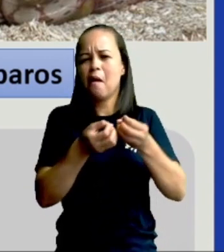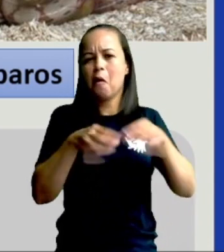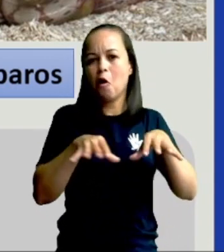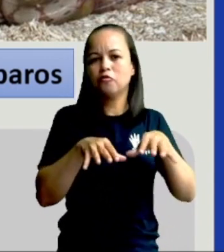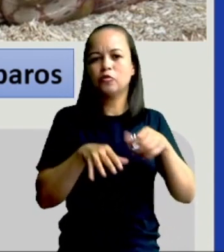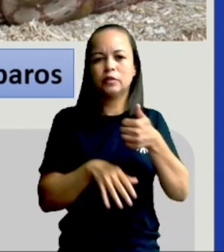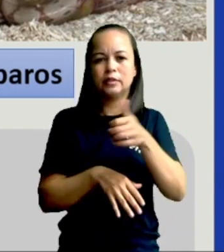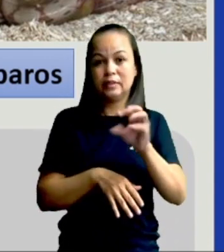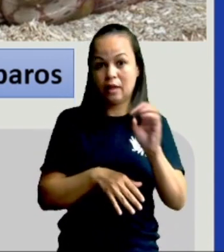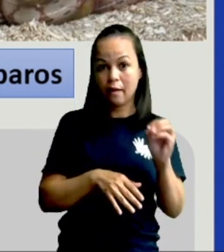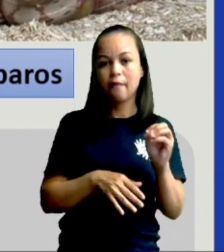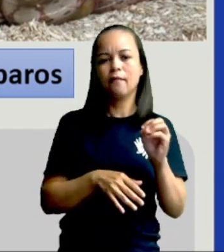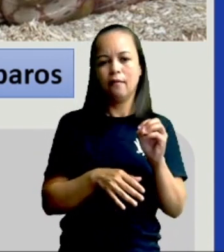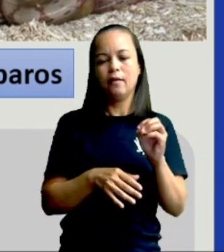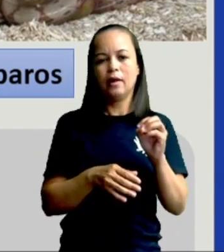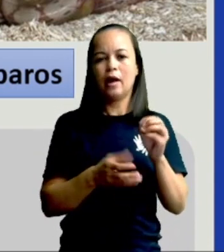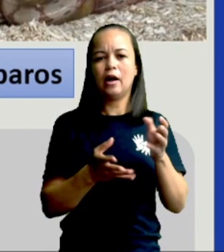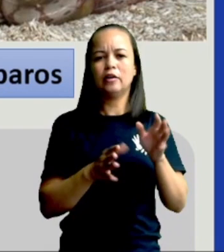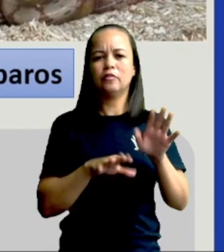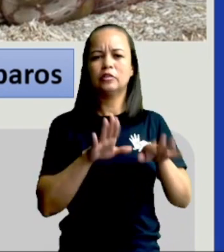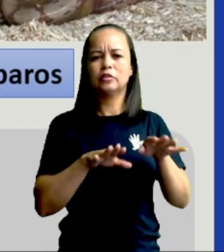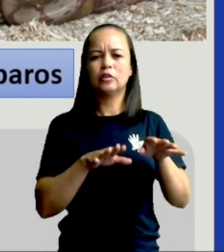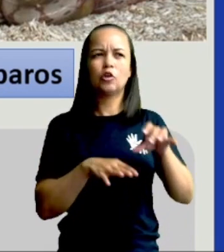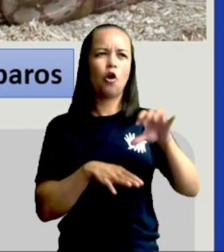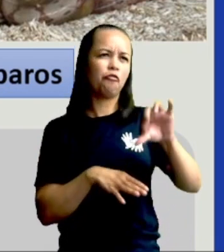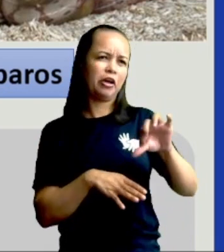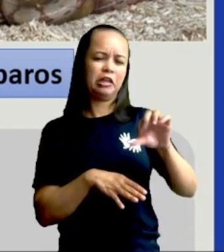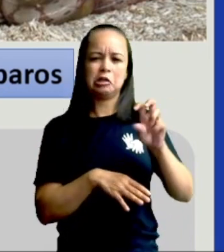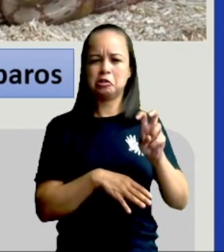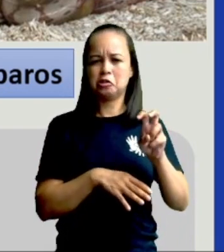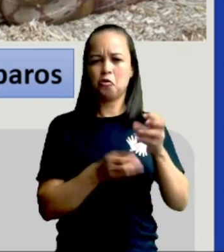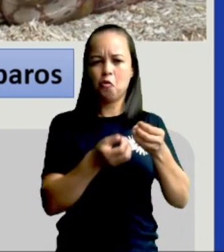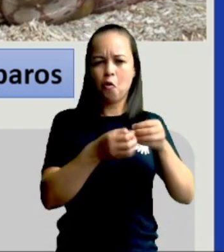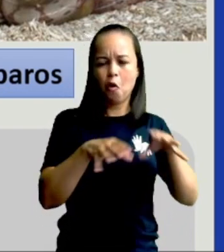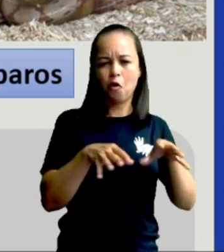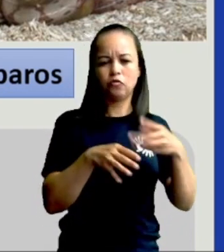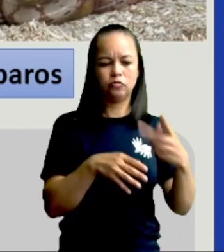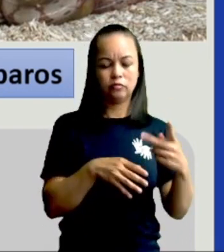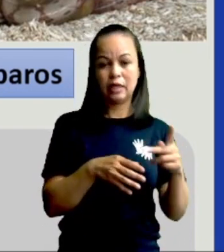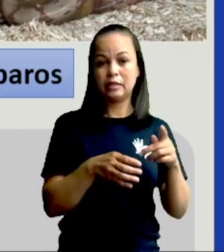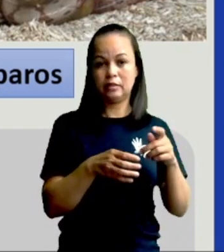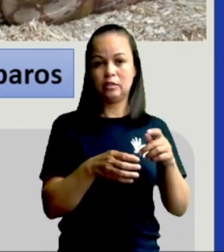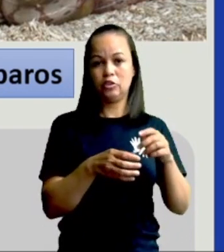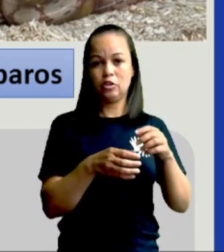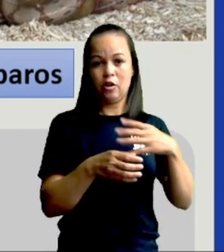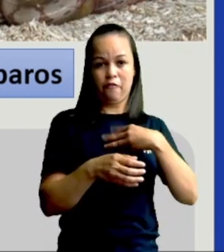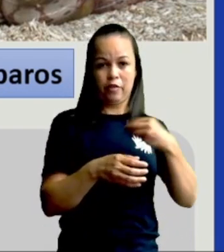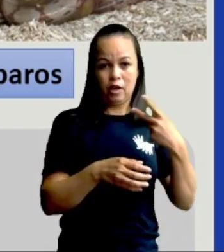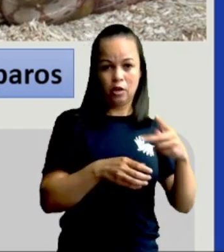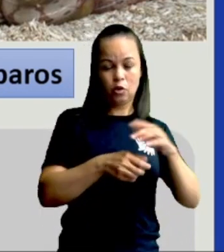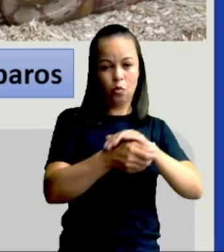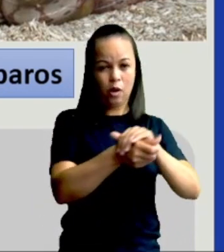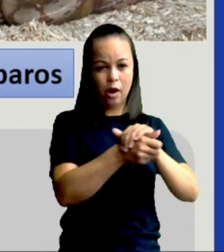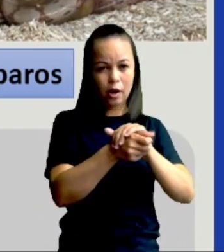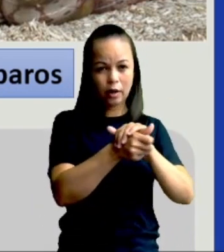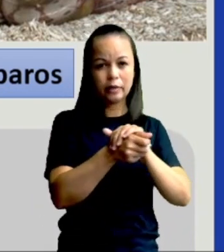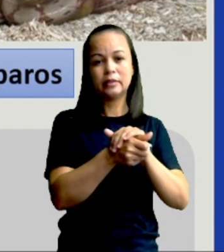e em volta de 95 ovos ou mais desses filhotes que nasceram irão